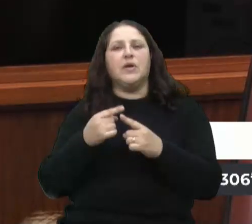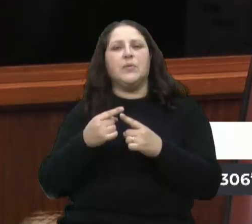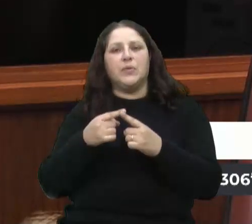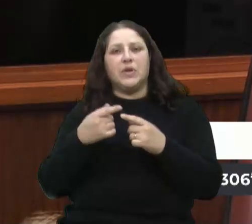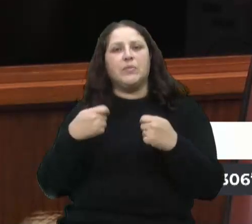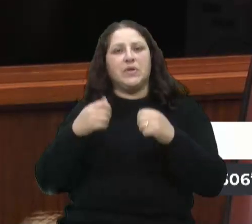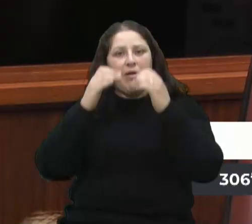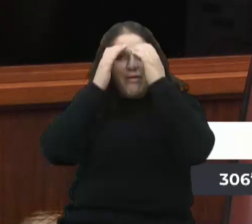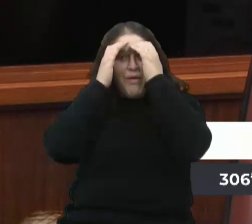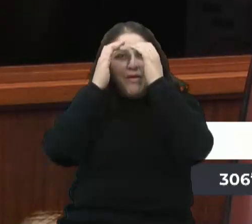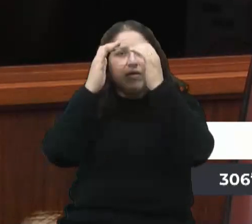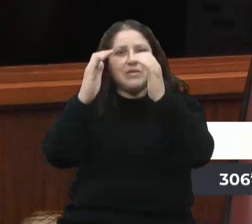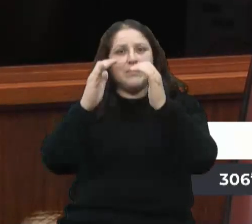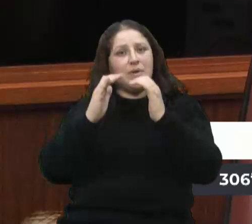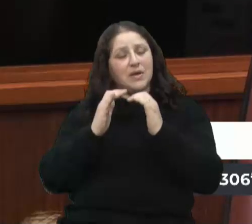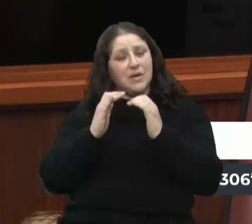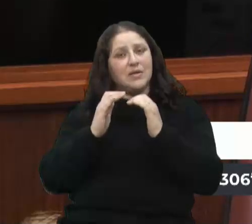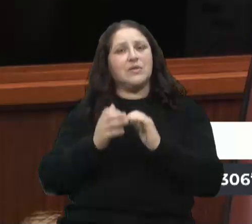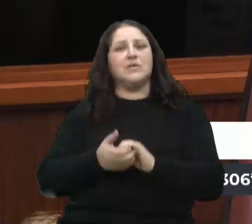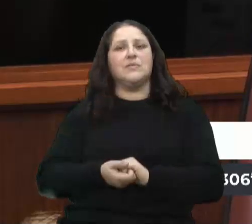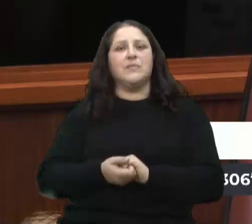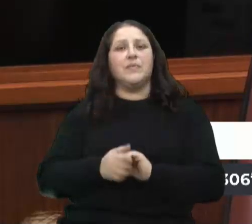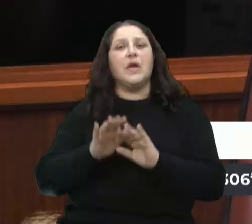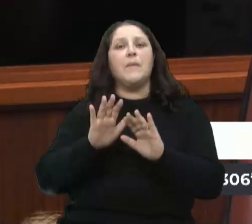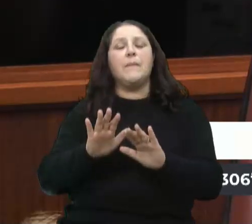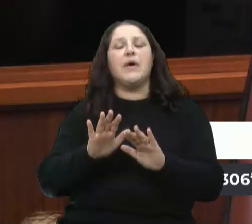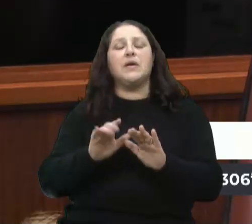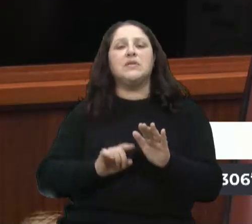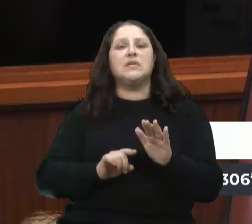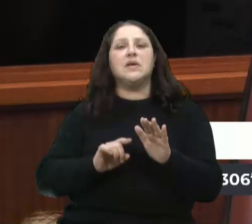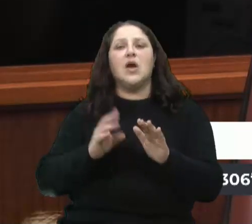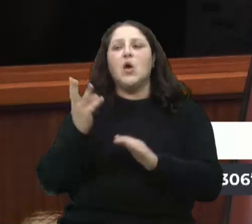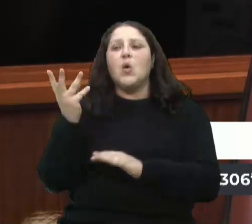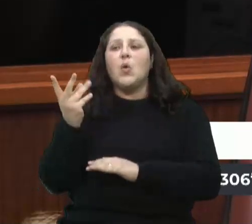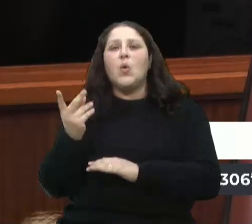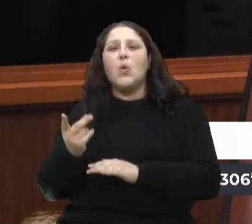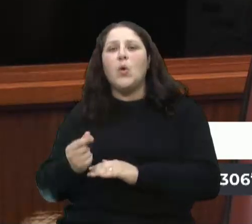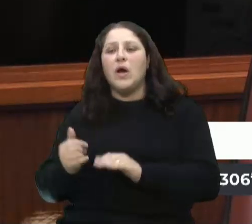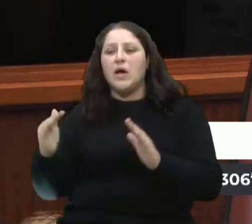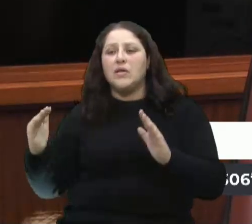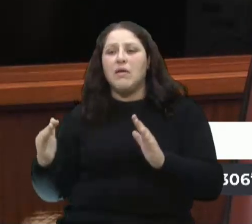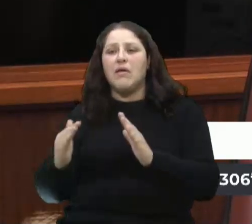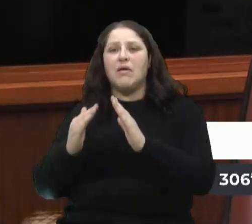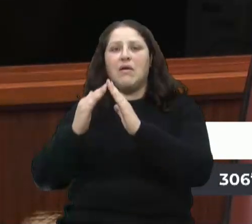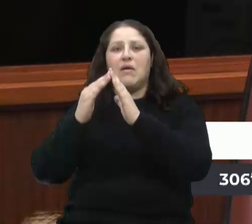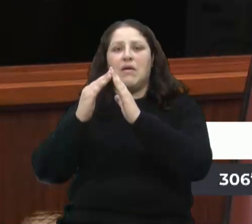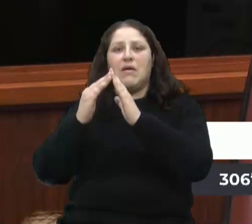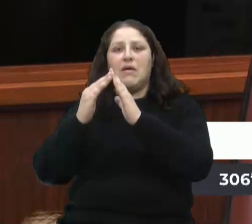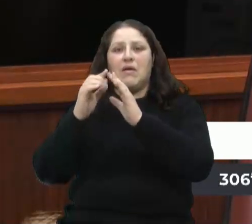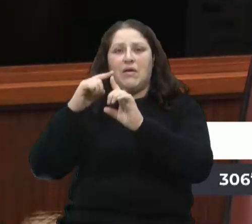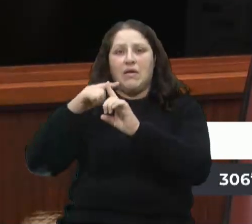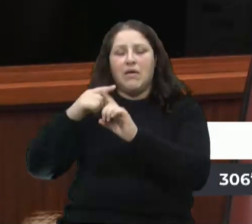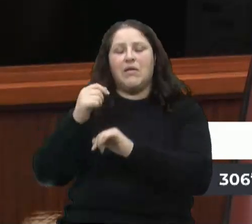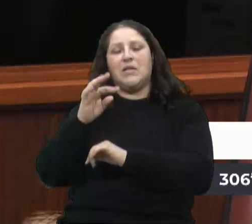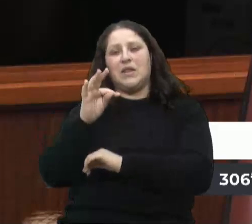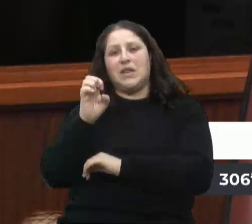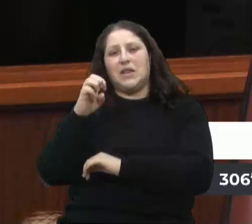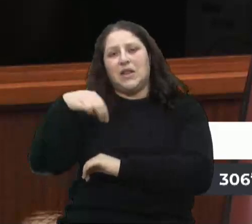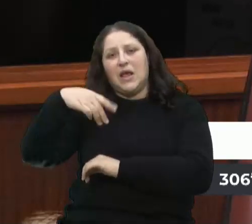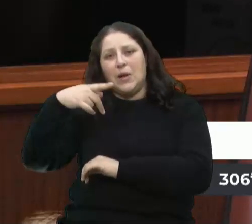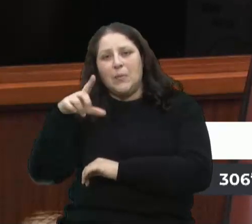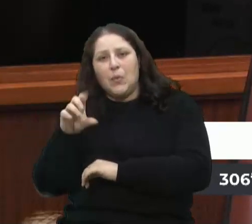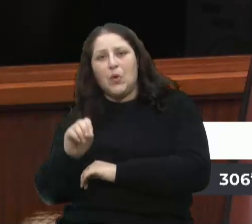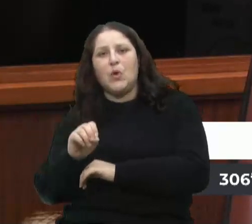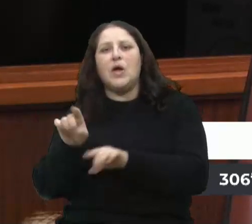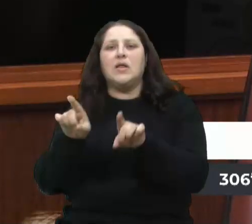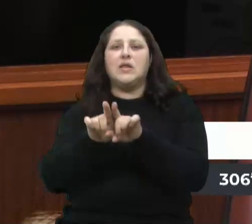que ser respeitado, né? Mas quantos templos são, ou quantos cultos